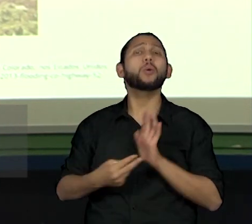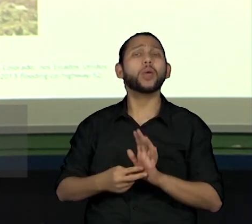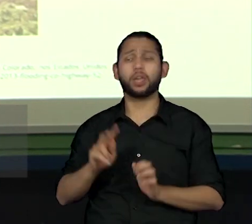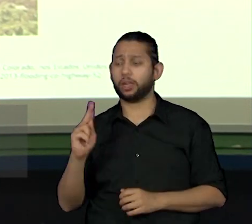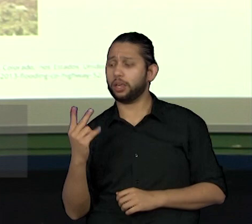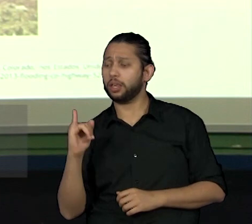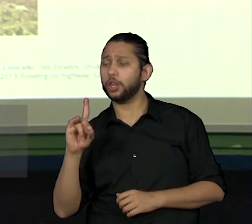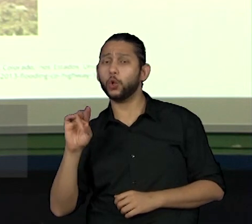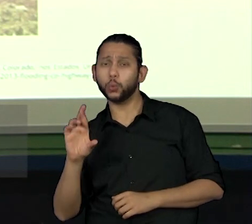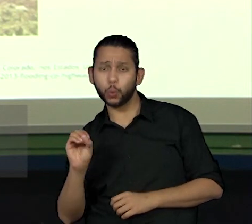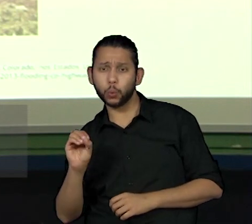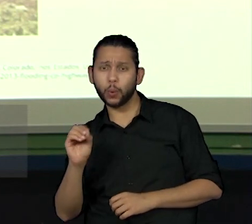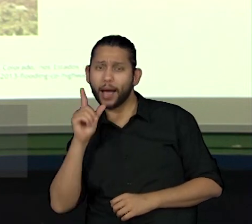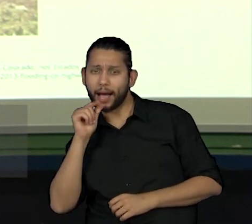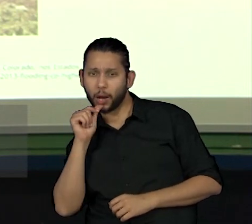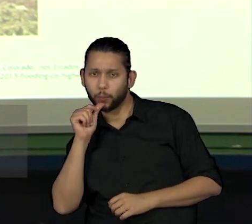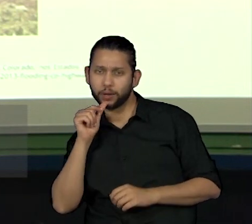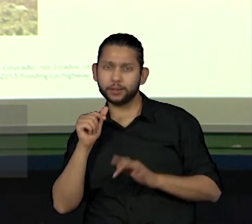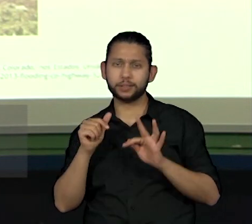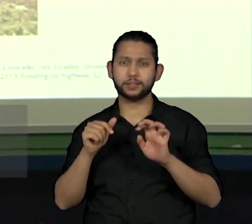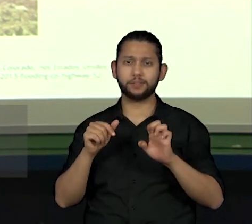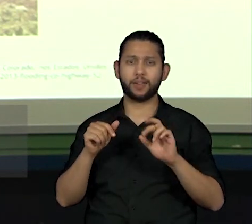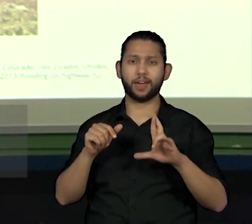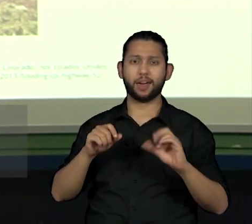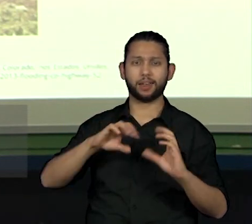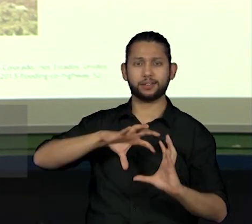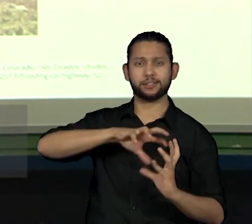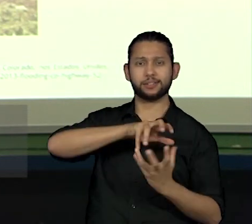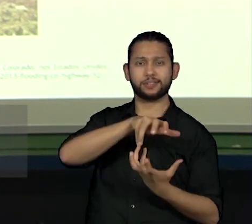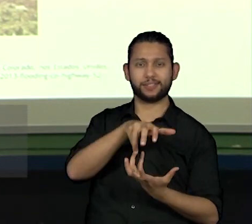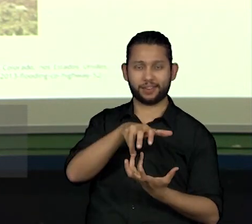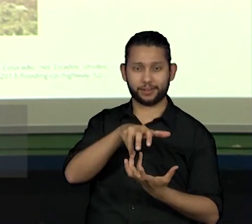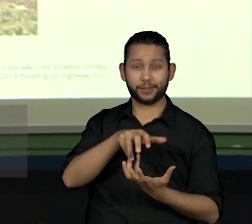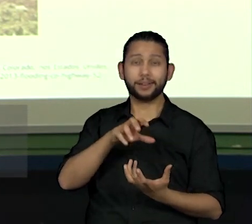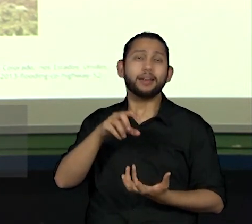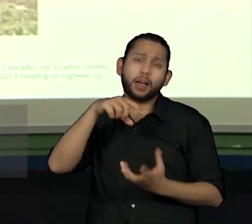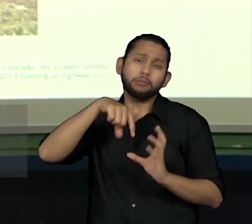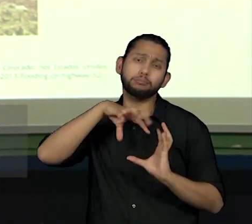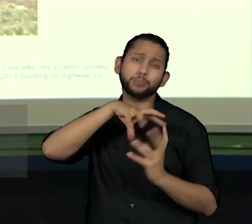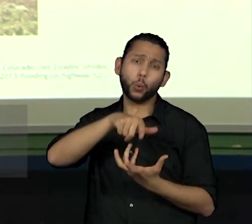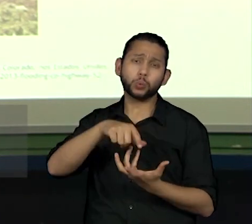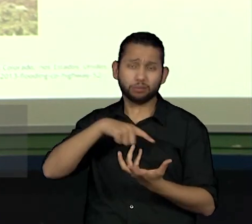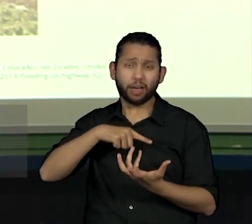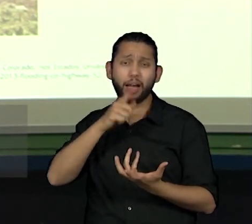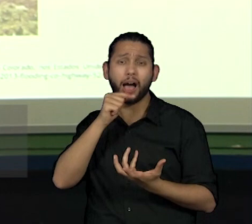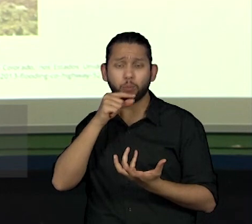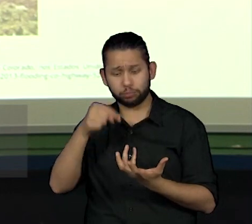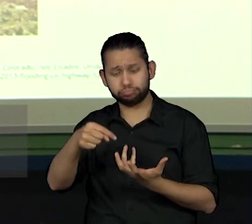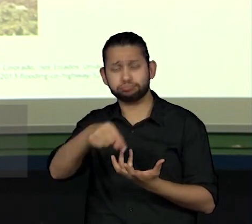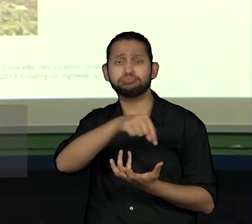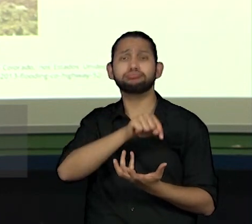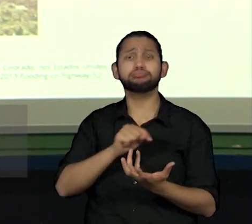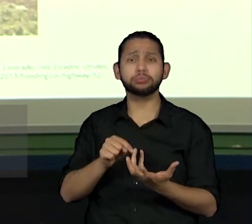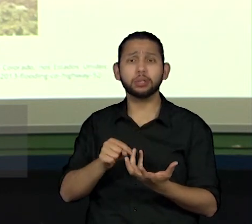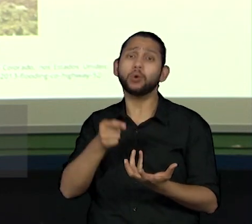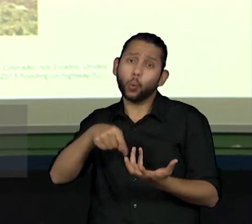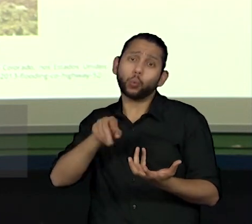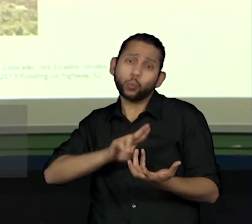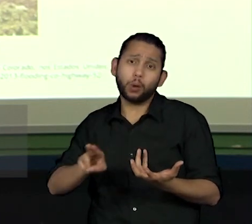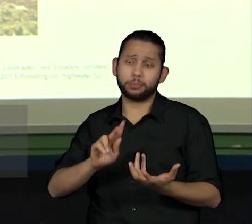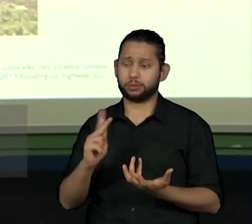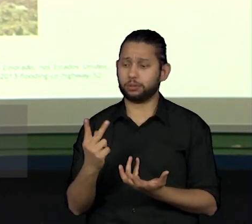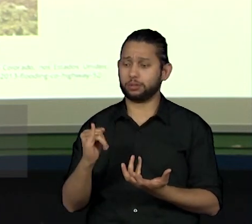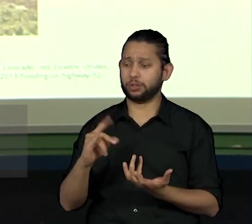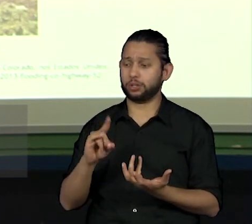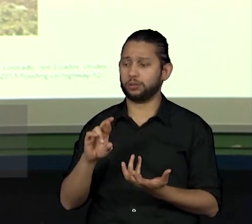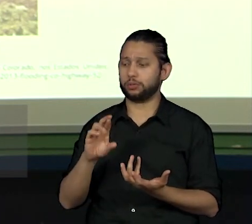água. Toda a água que está envolvida no planeta é chamada de hidrosfera. Ah, professor, e onde eu encontro essa água?